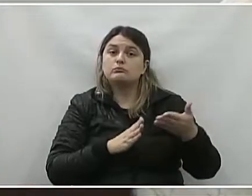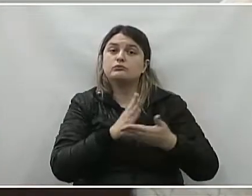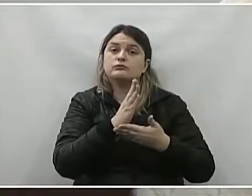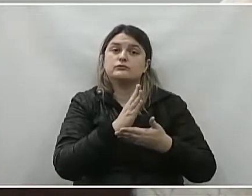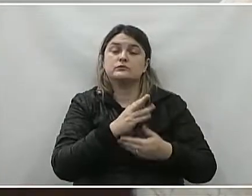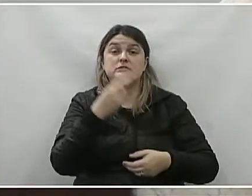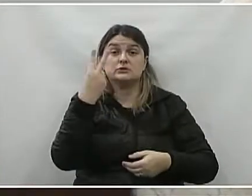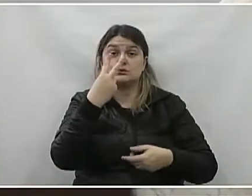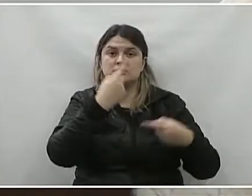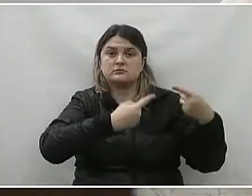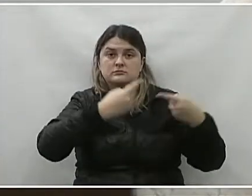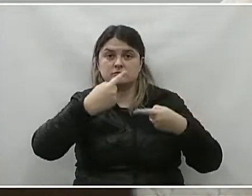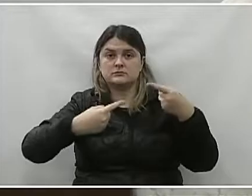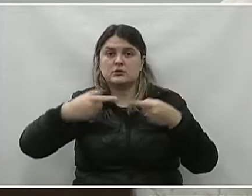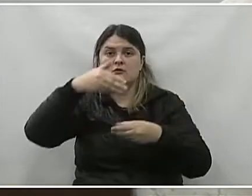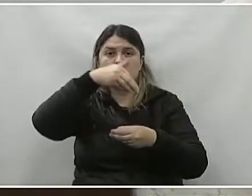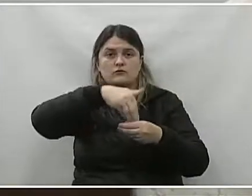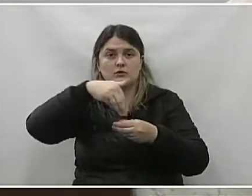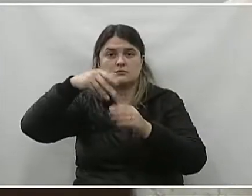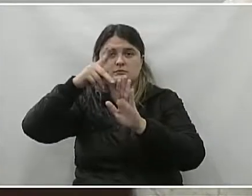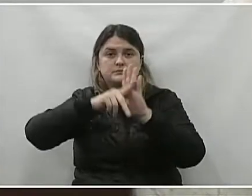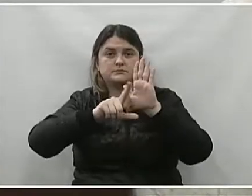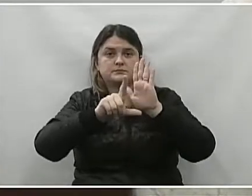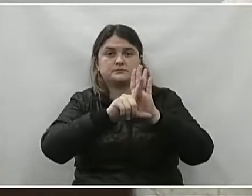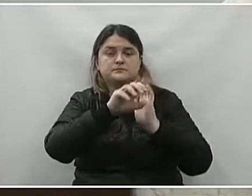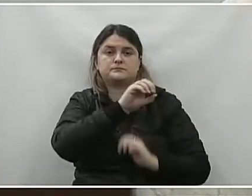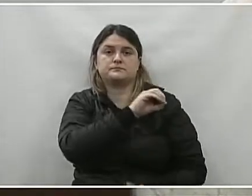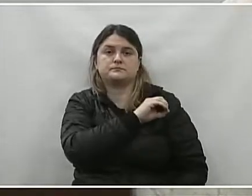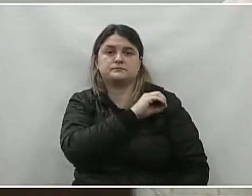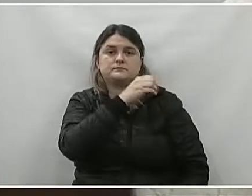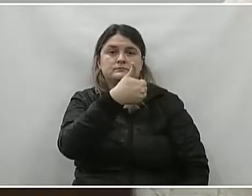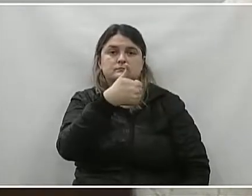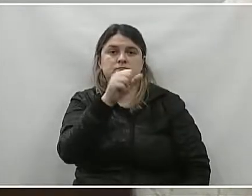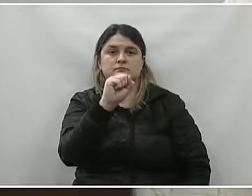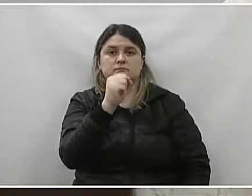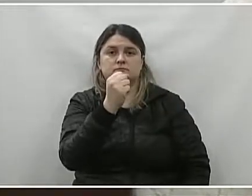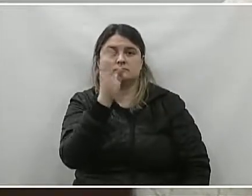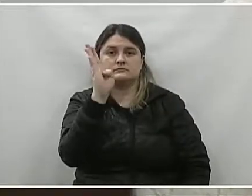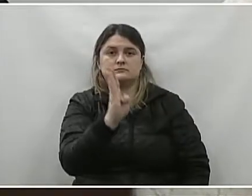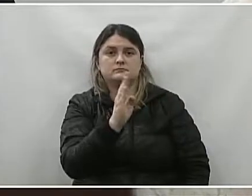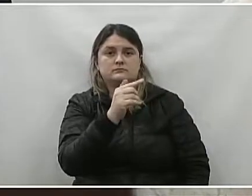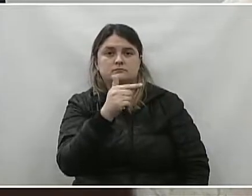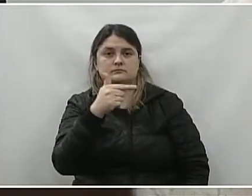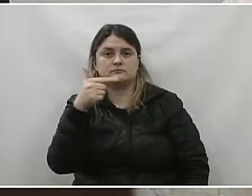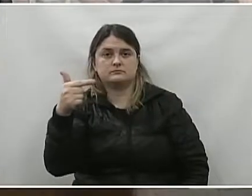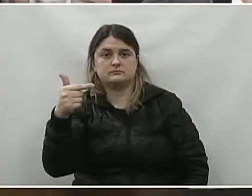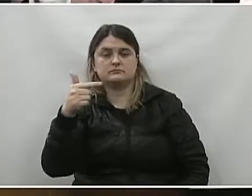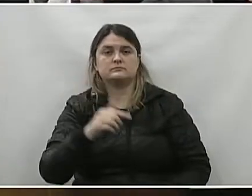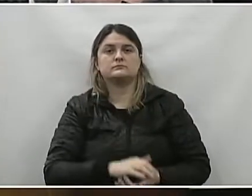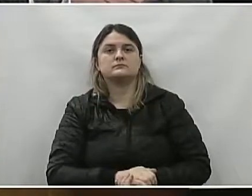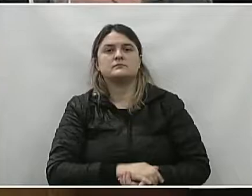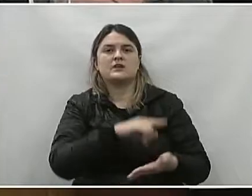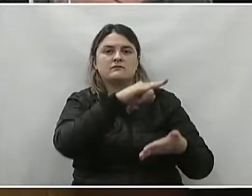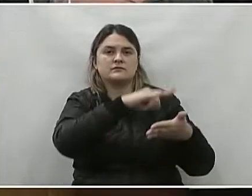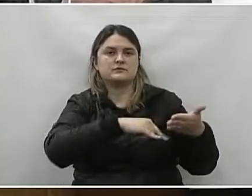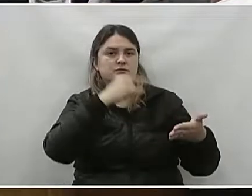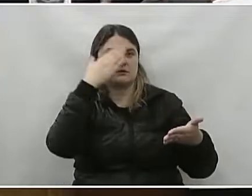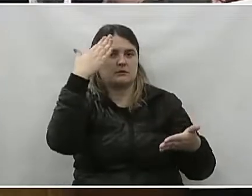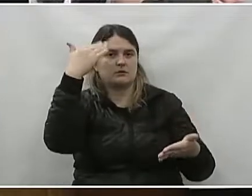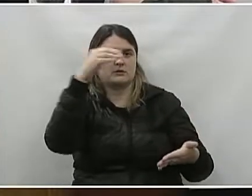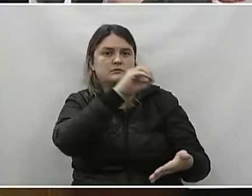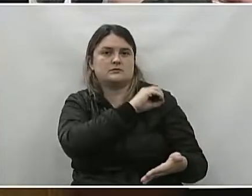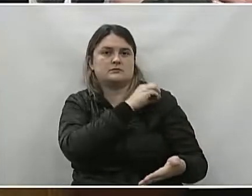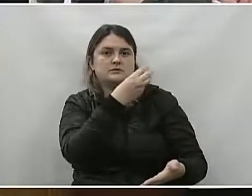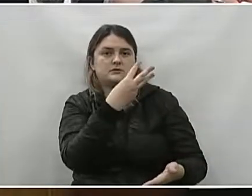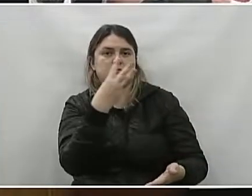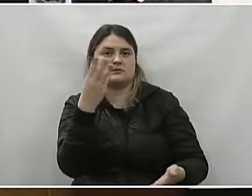Aprovado. Em segunda discussão e votação, o projeto de lei ordinária número 18 de 2022. Moções. Número